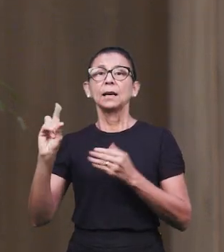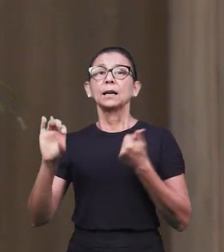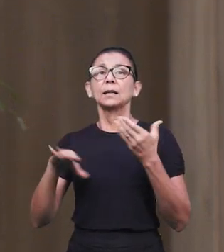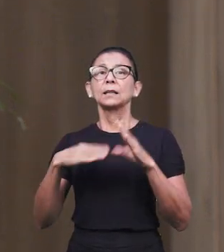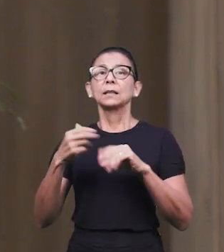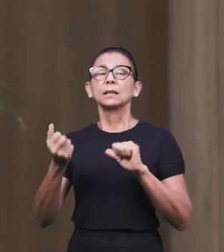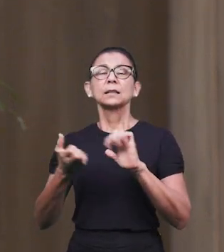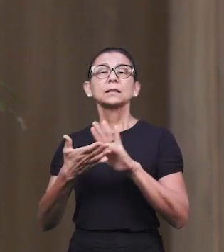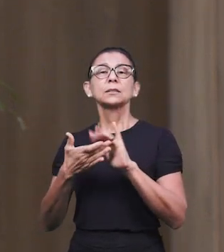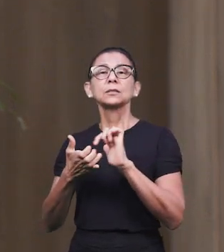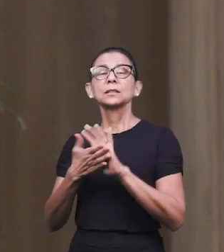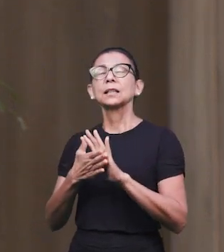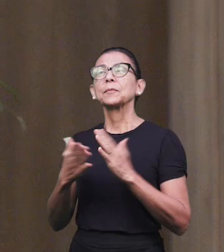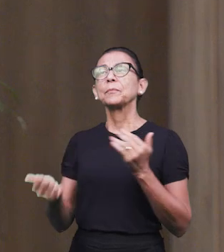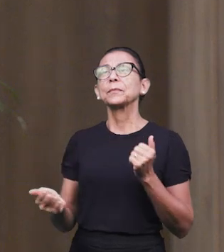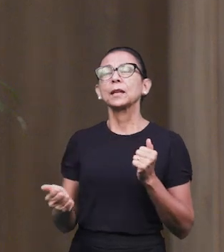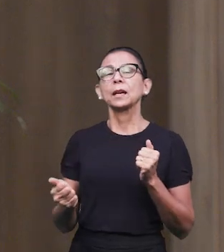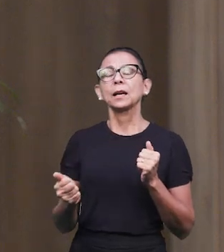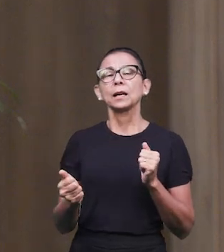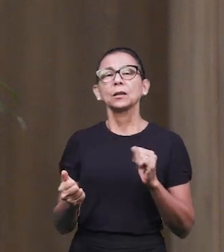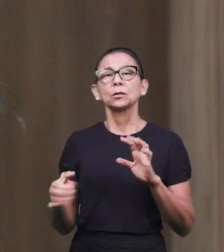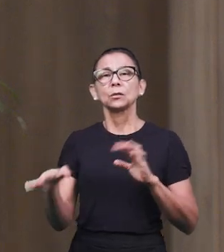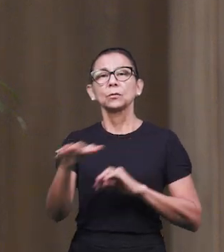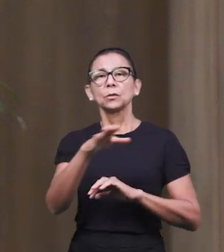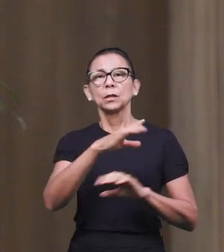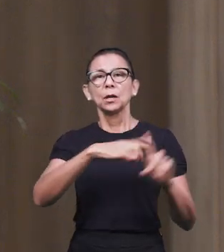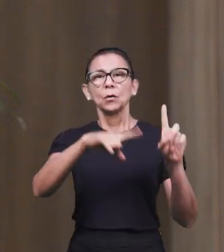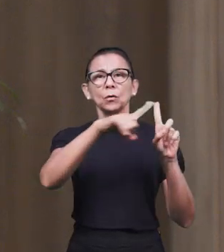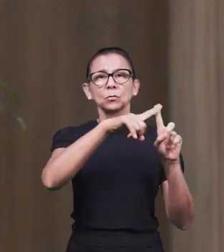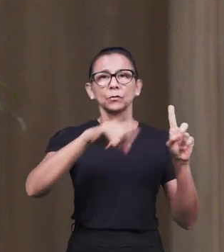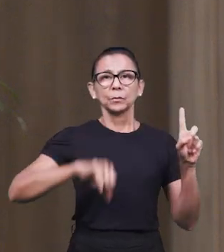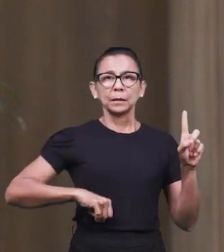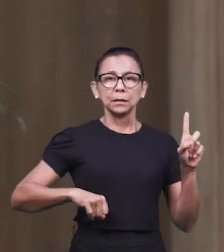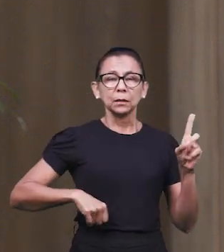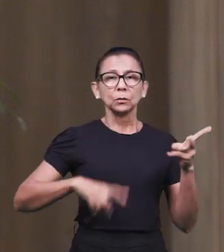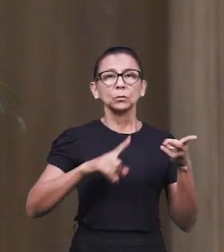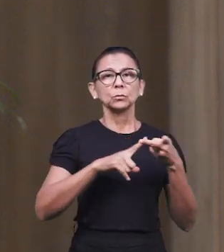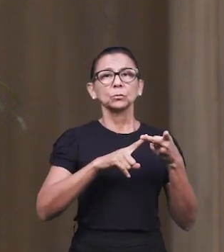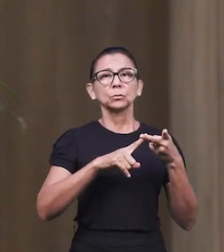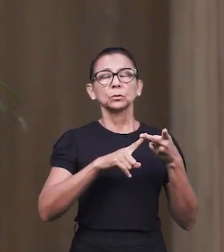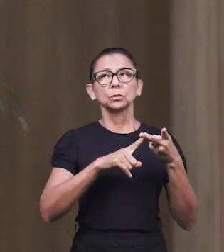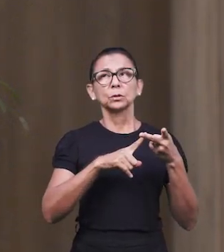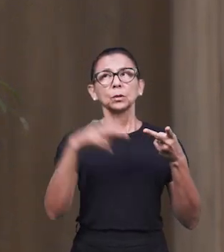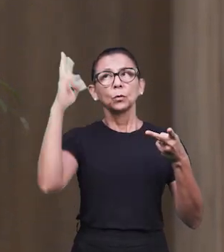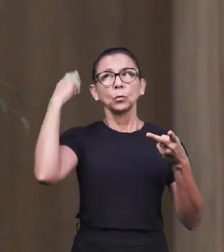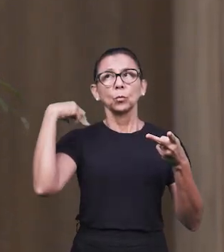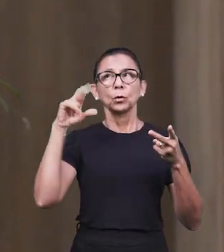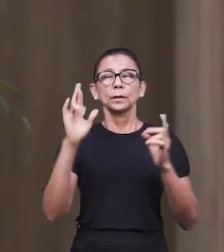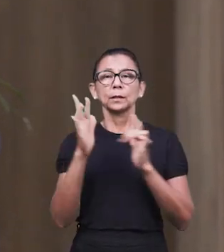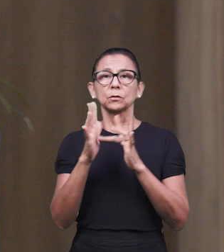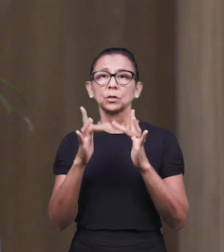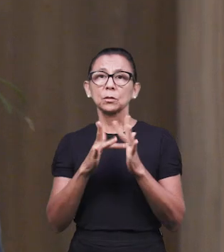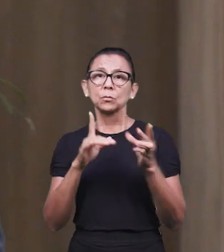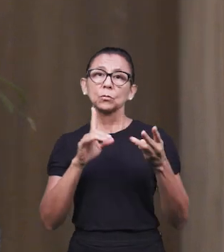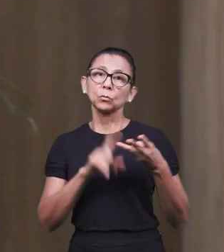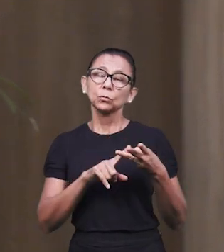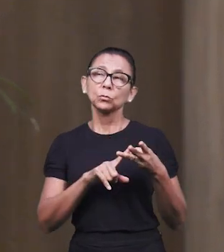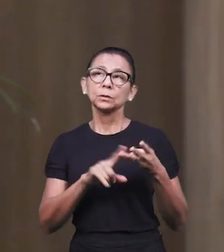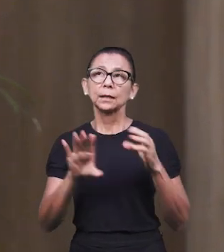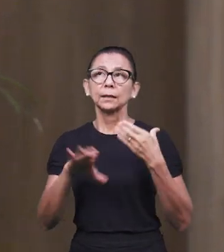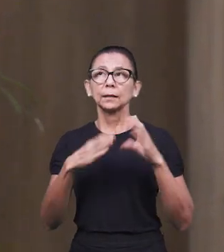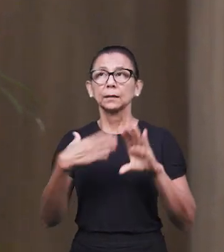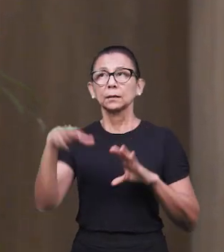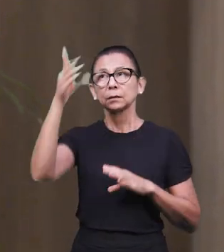canta. Ela canta a igreja como o corpo de Cristo, ela canta sobre o poder do sangue de Jesus, Ela canta que Jesus vai voltar, ela canta os